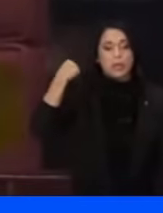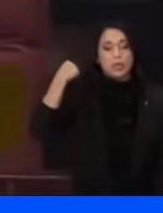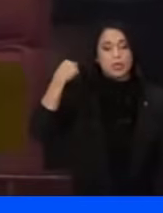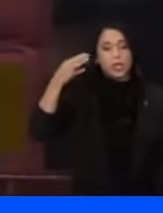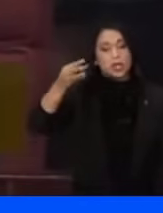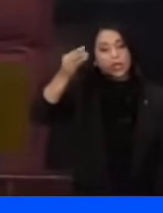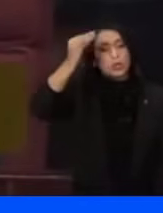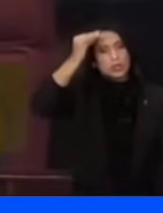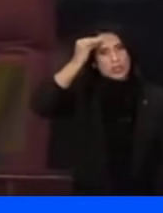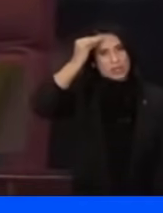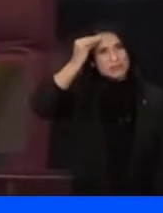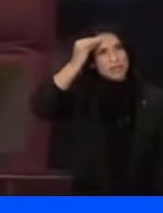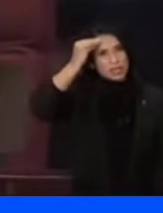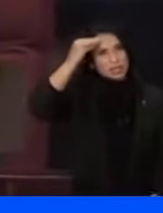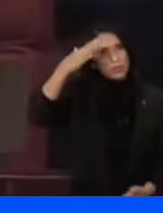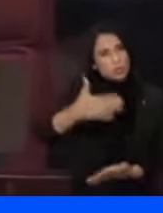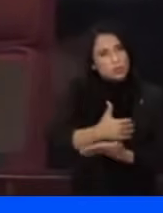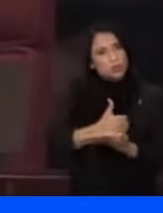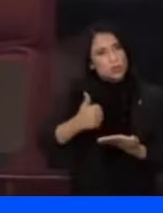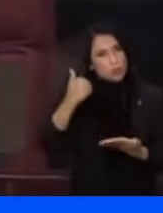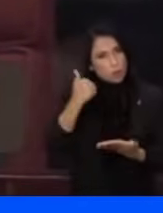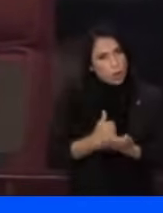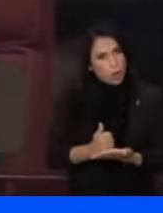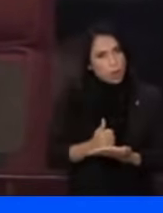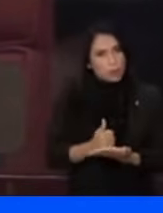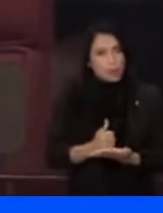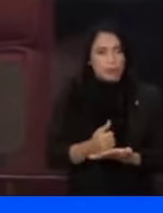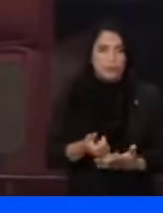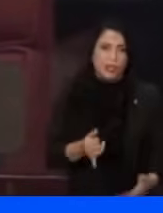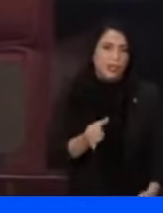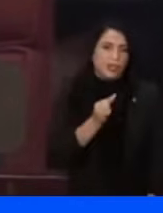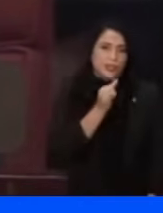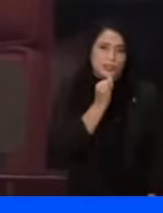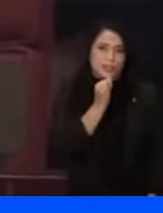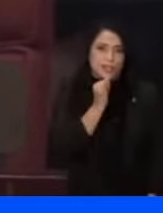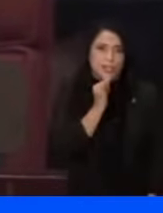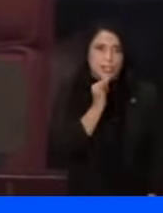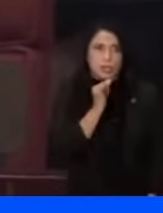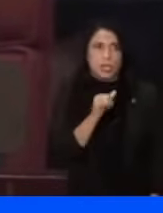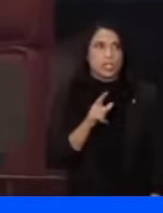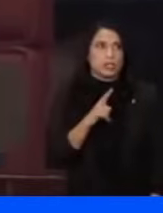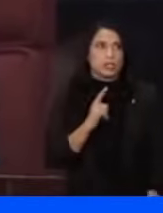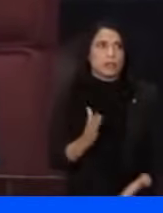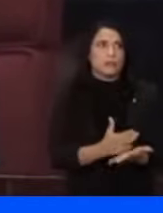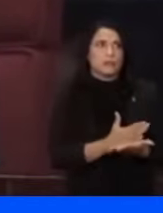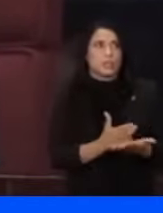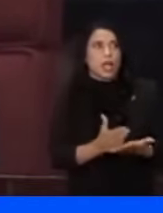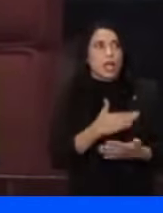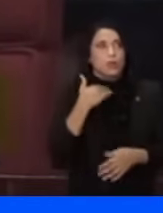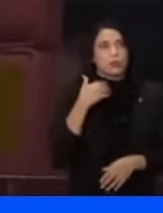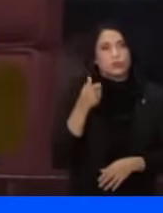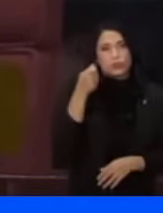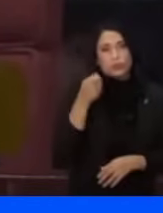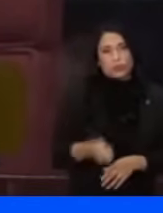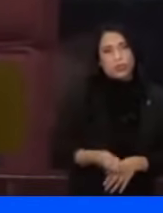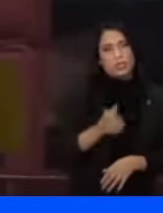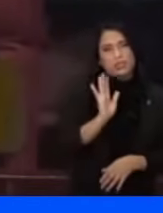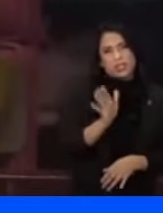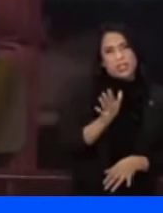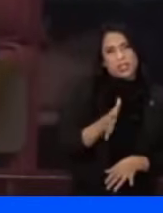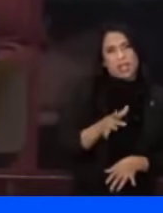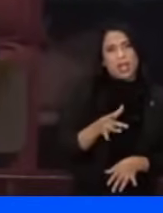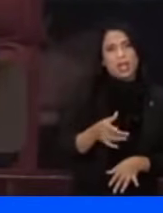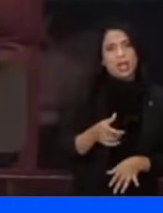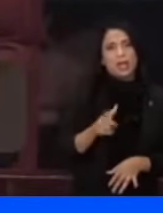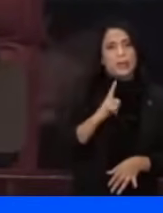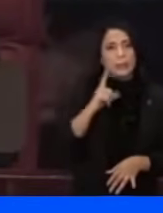interpretação golpista, que, lamentavelmente, alguns juristas reconhecidos preferiram abandonar